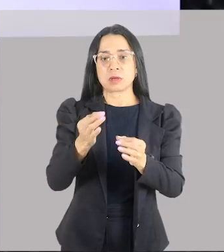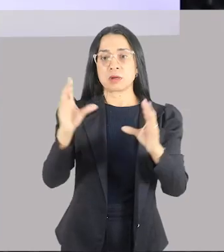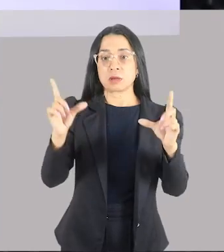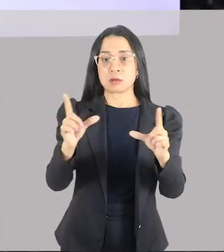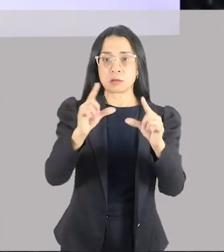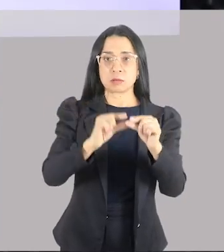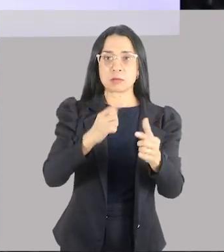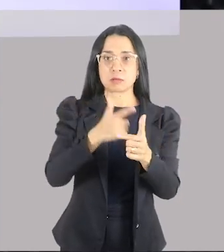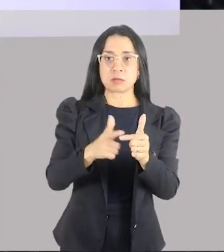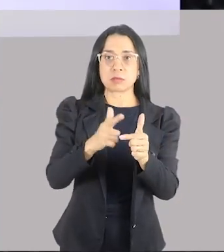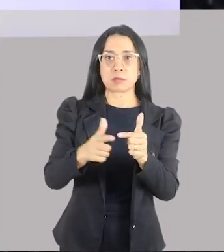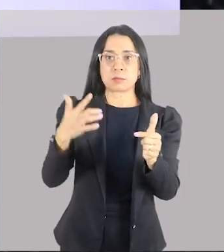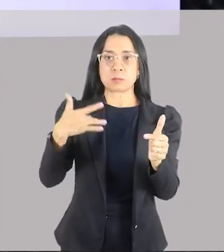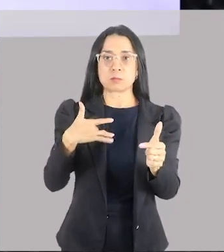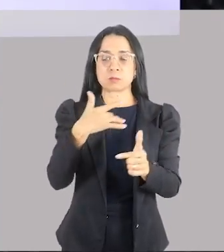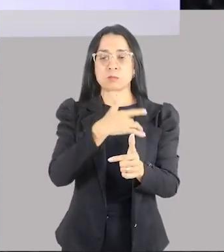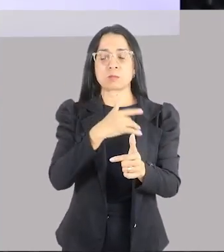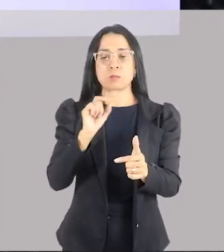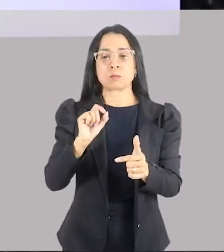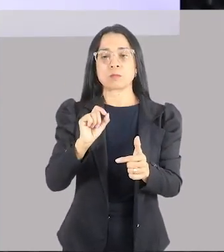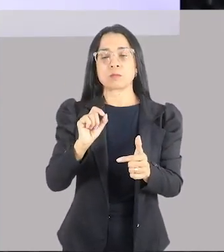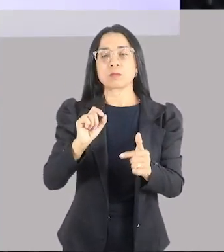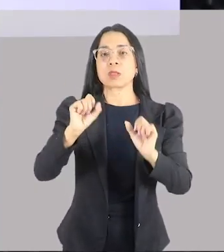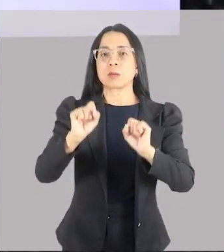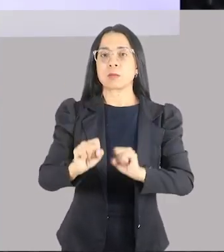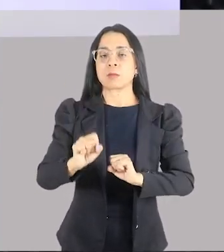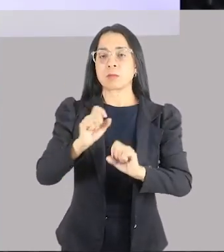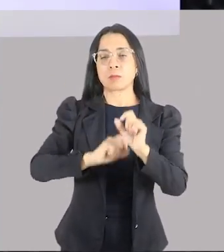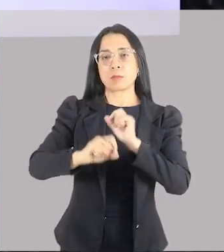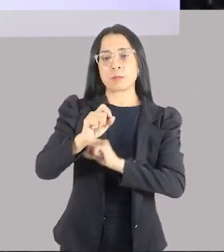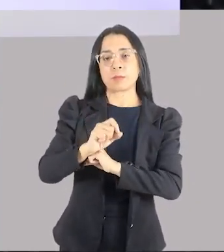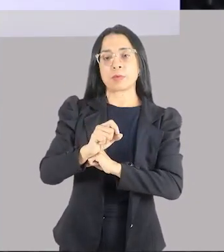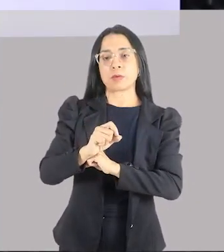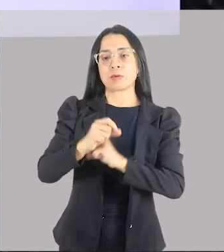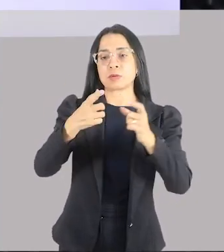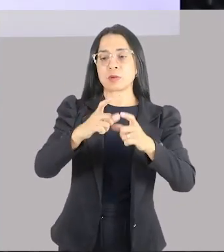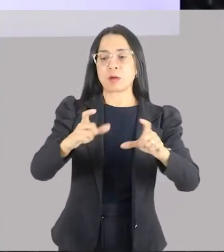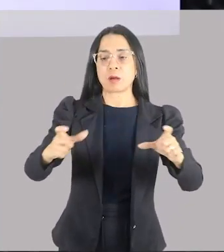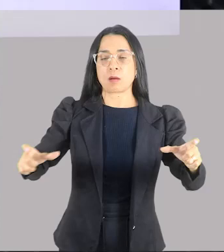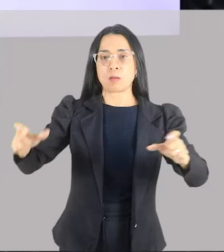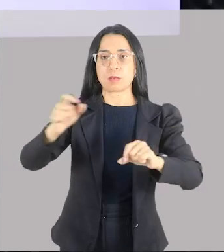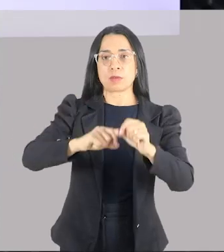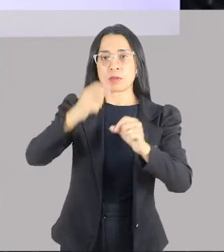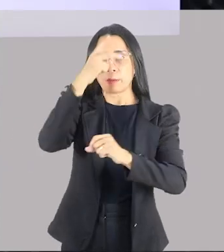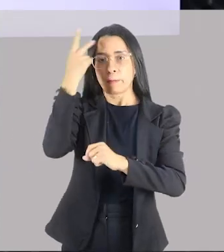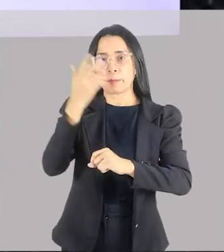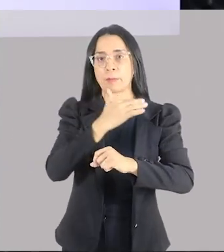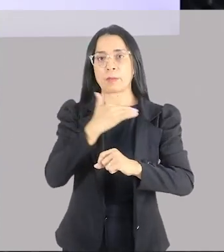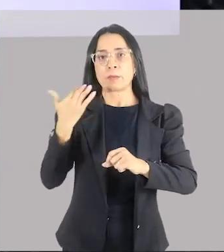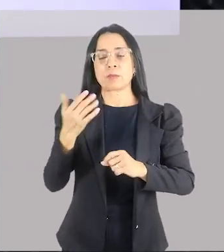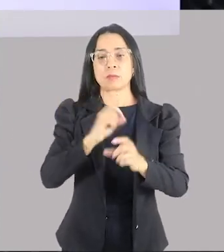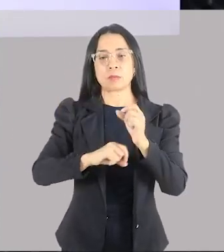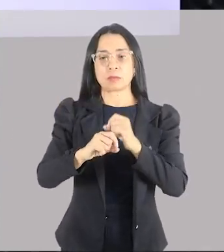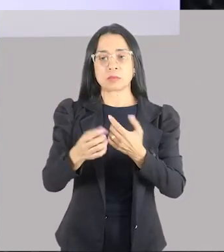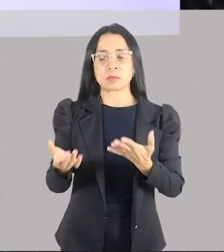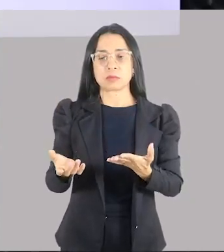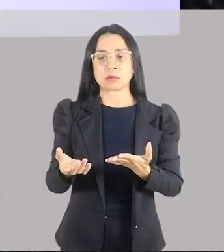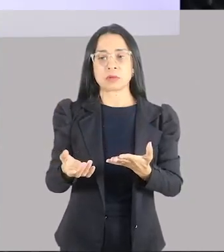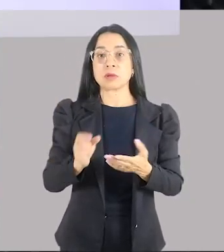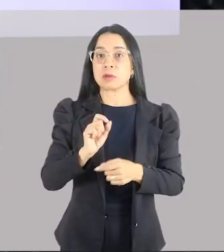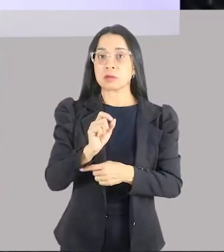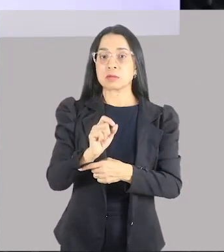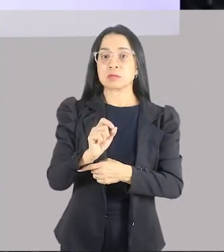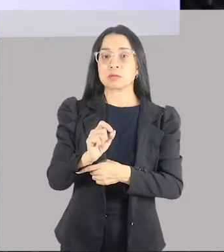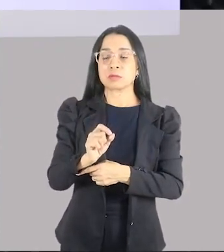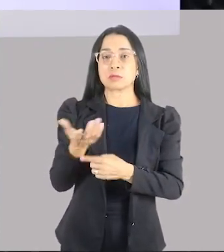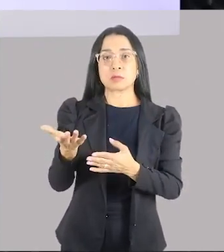amenizar um problema de saúde, pode levar um número excessivo de pessoas a óbito. E esta não é uma